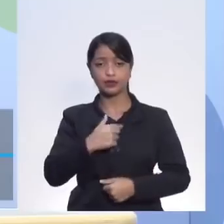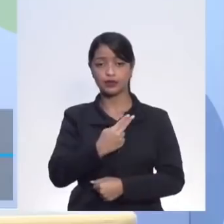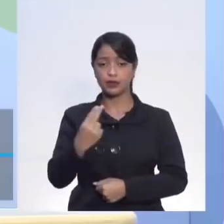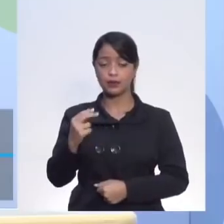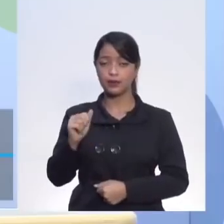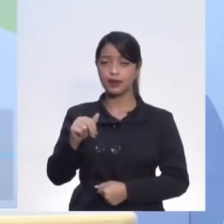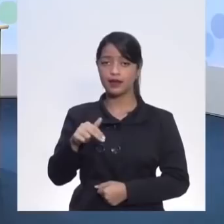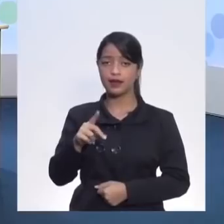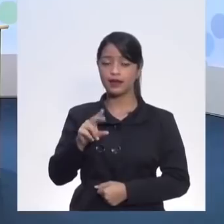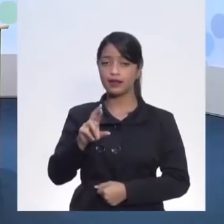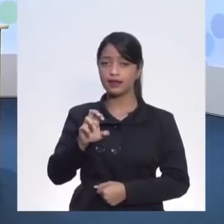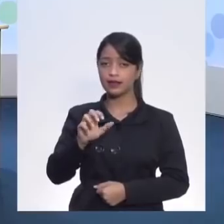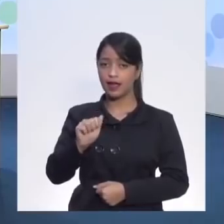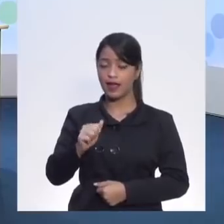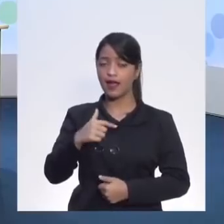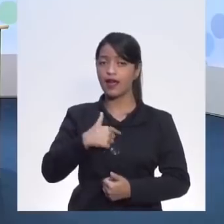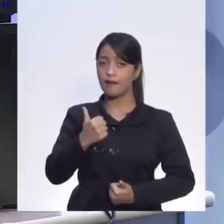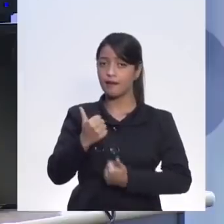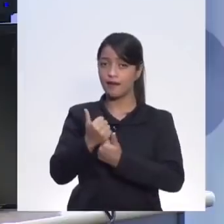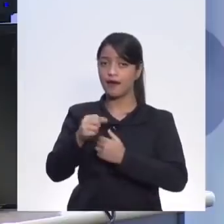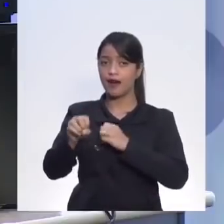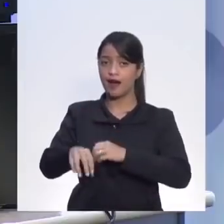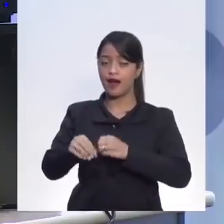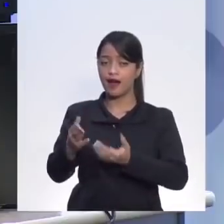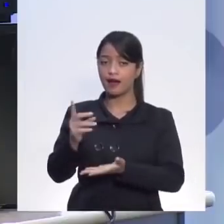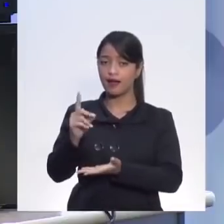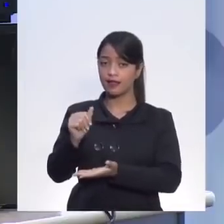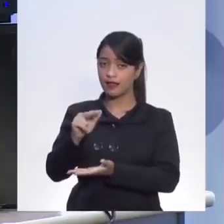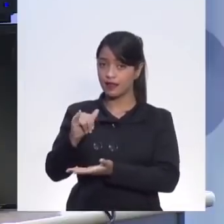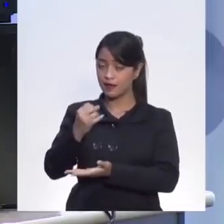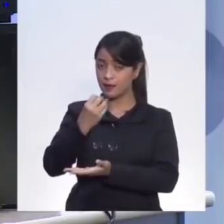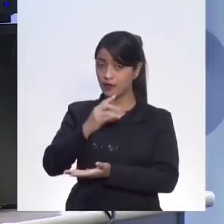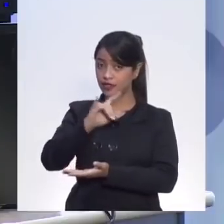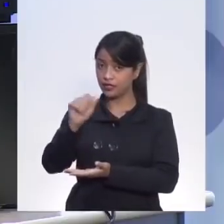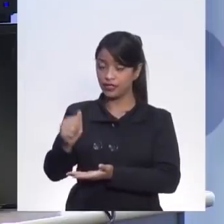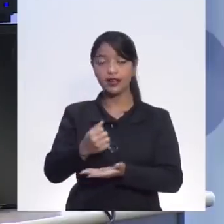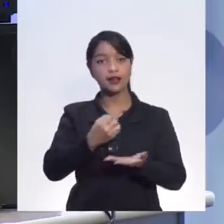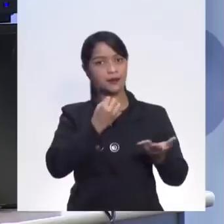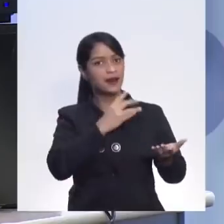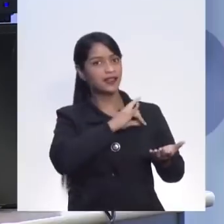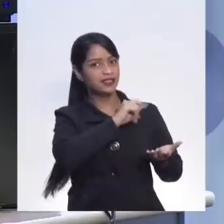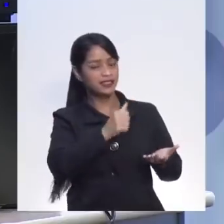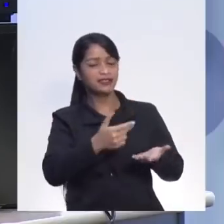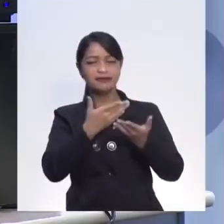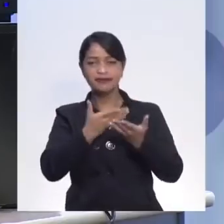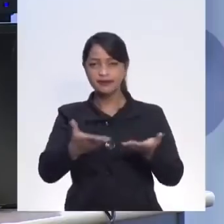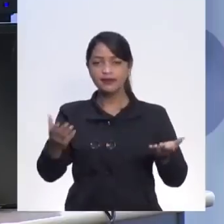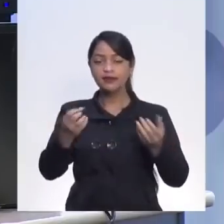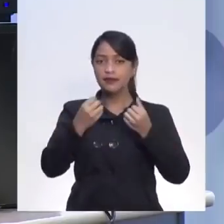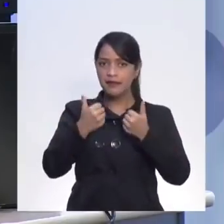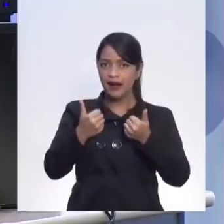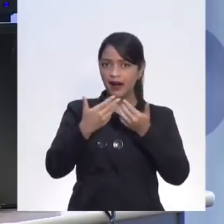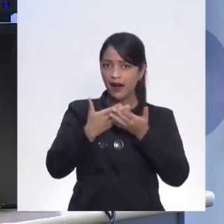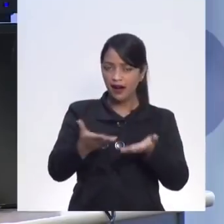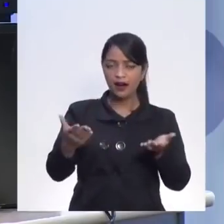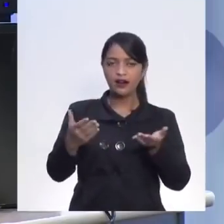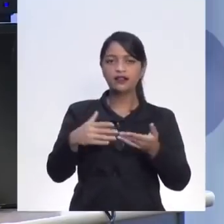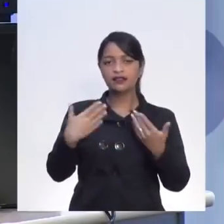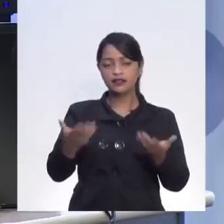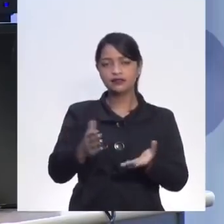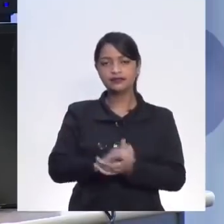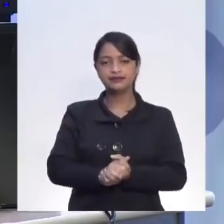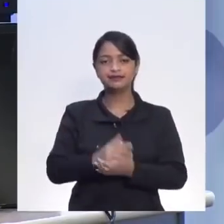dia, Dani. Bom dia, Déia. Bom dia, alunos. Tudo bem com vocês? Seguinte, meus amores, eu vou começar a aula mandando só